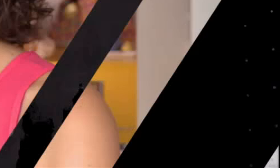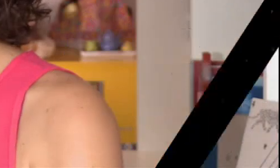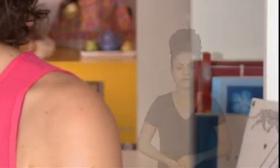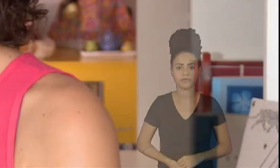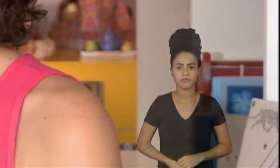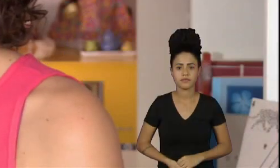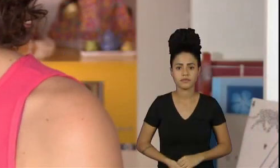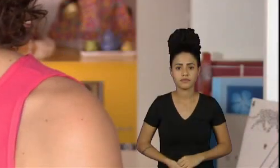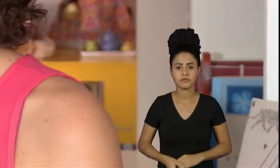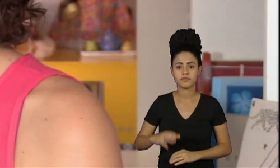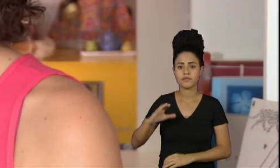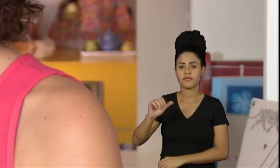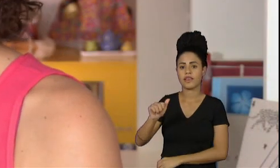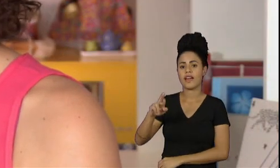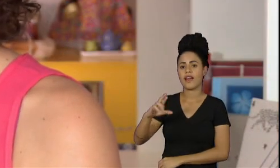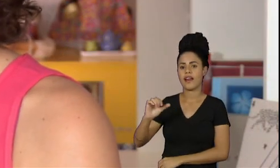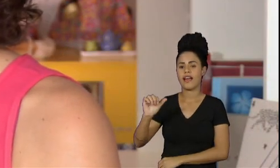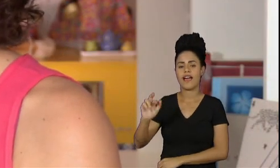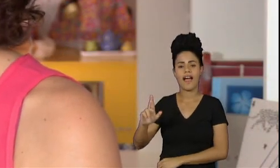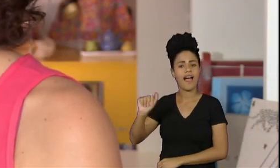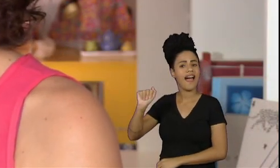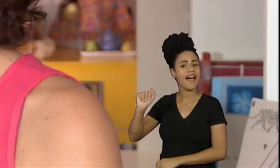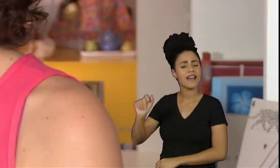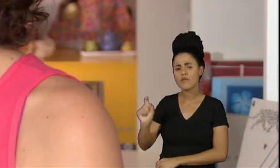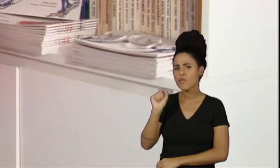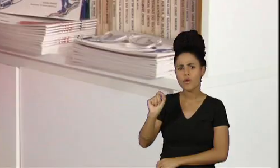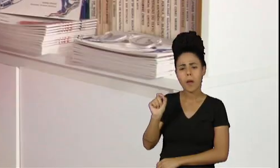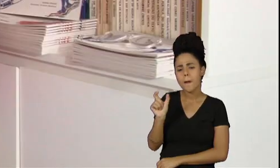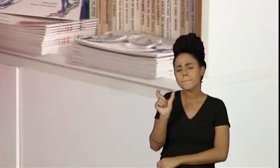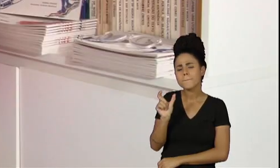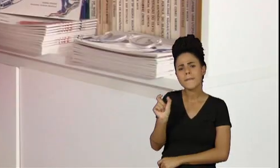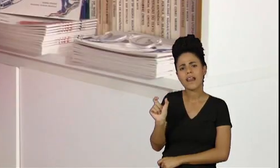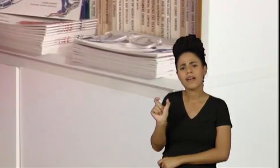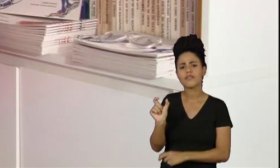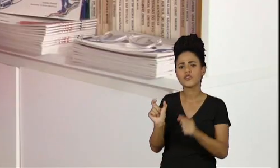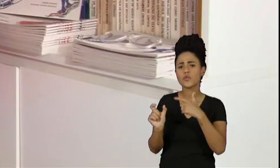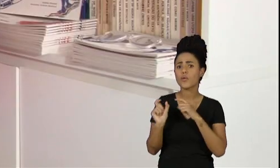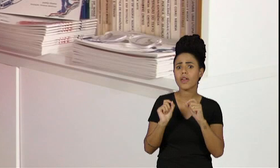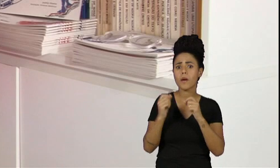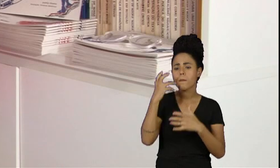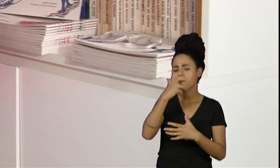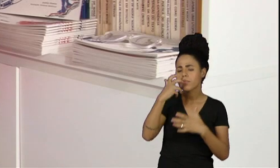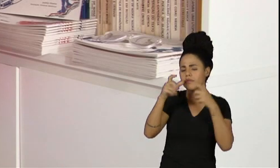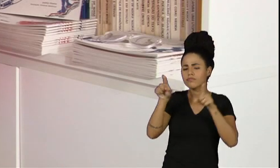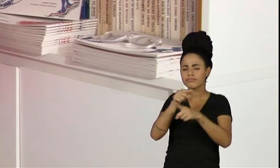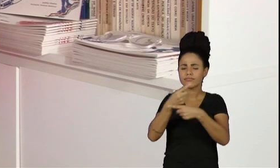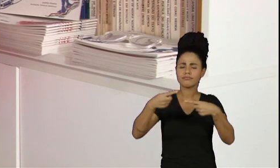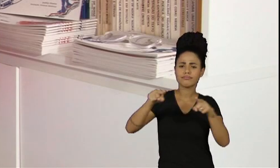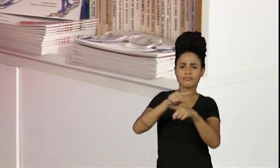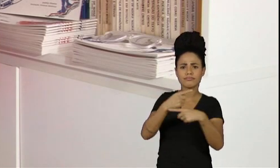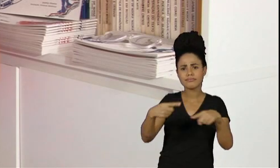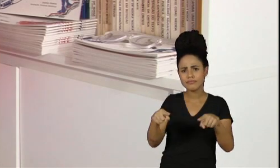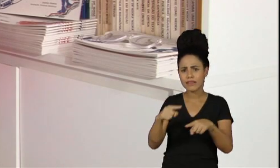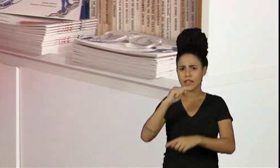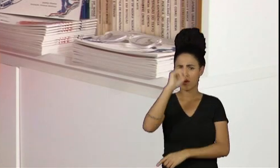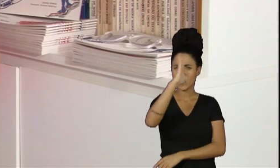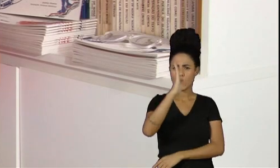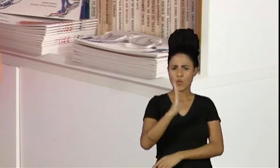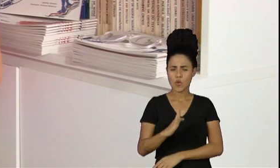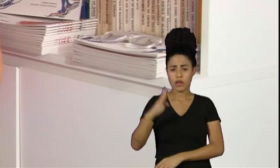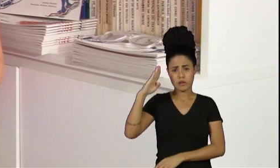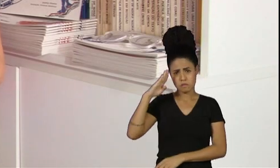Carcará é uma música impressionante porque quando estudamos a música brasileira da época de